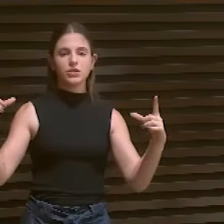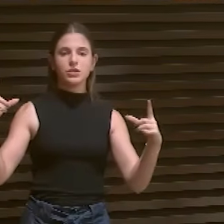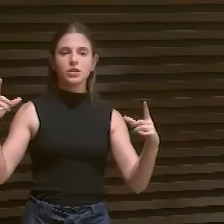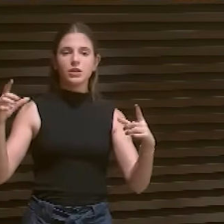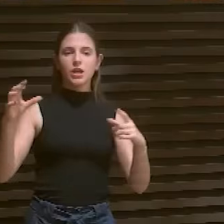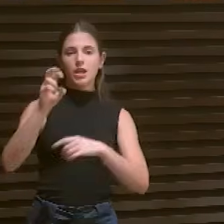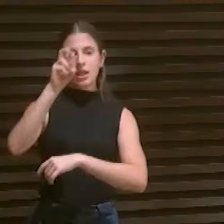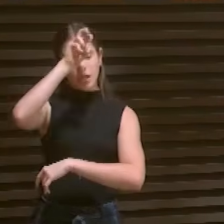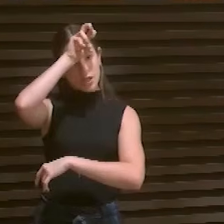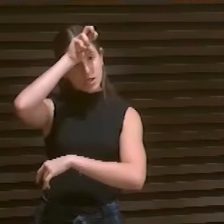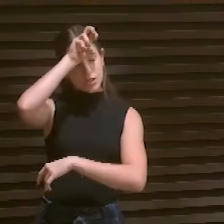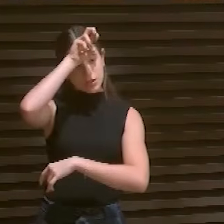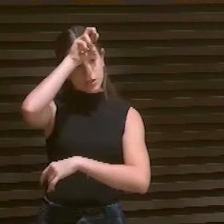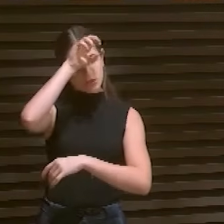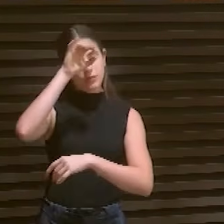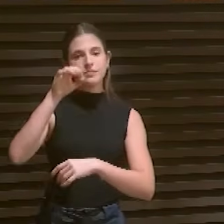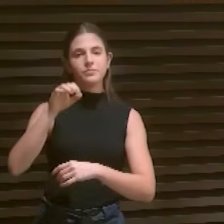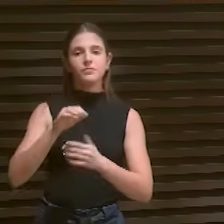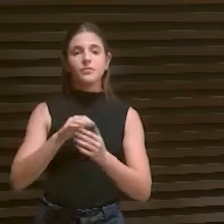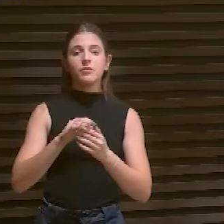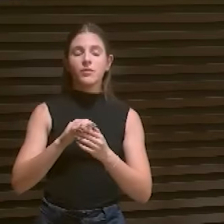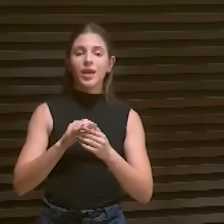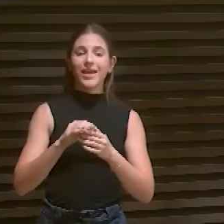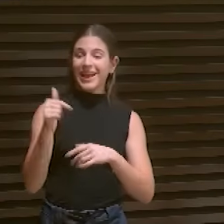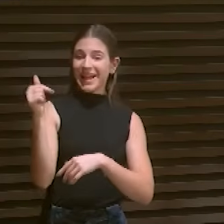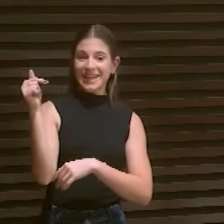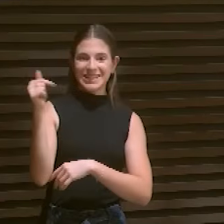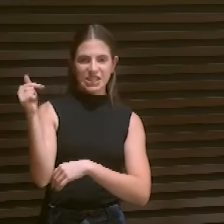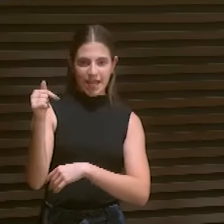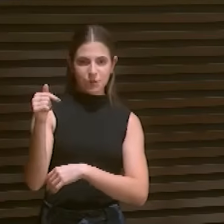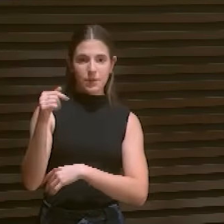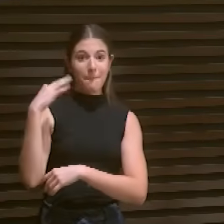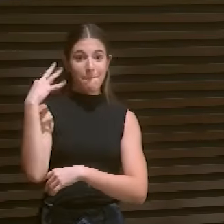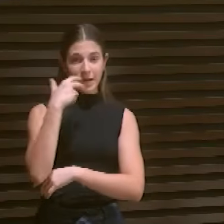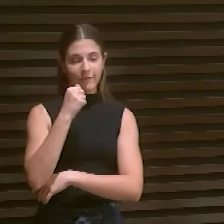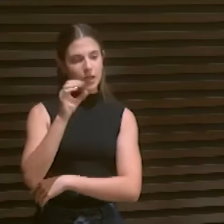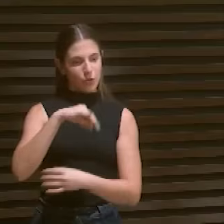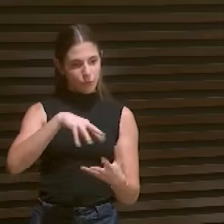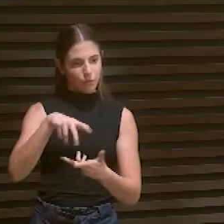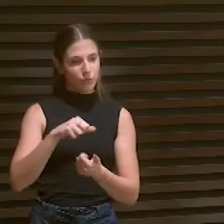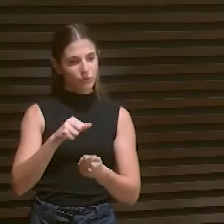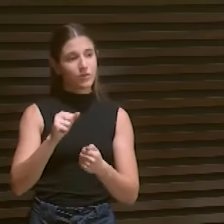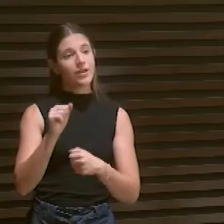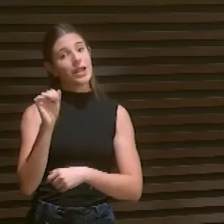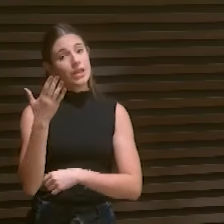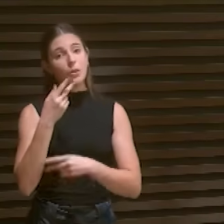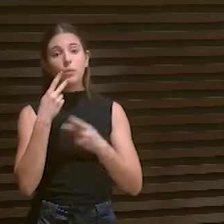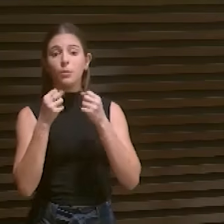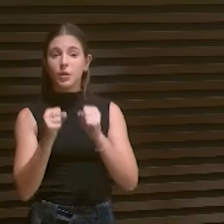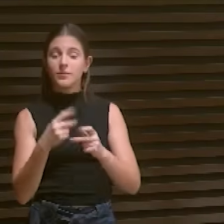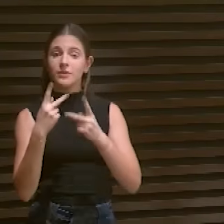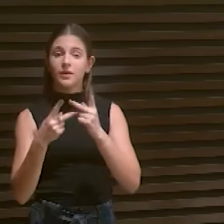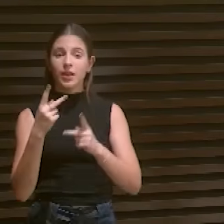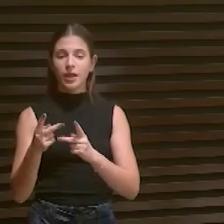Gizé, é considerada uma das 7 maravilhas do mundo. Então nós poderíamos dizer que, arquitetonicamente,